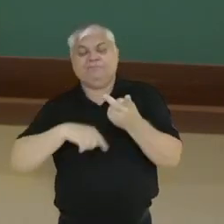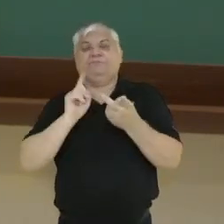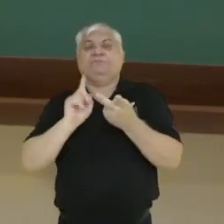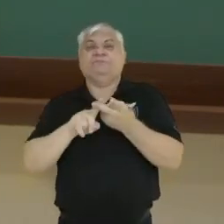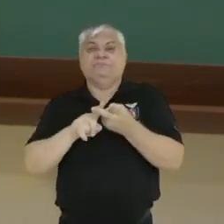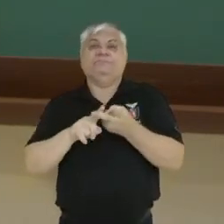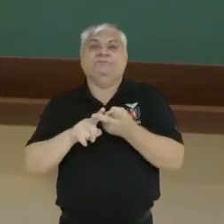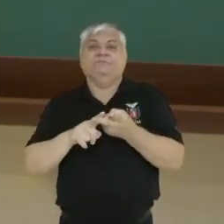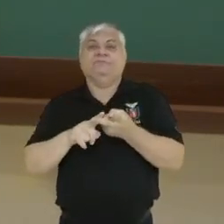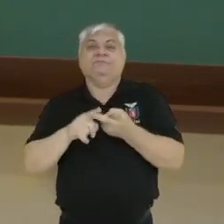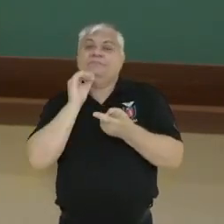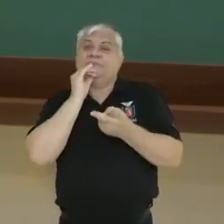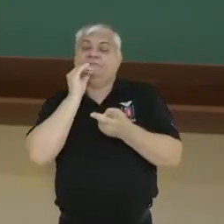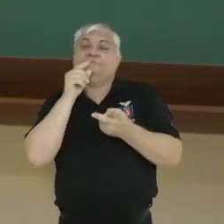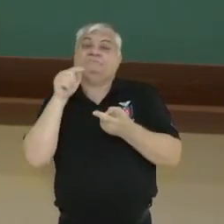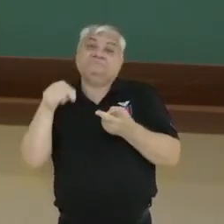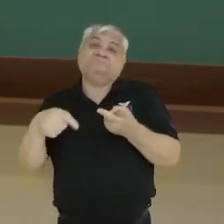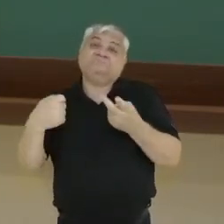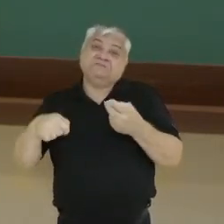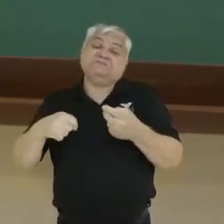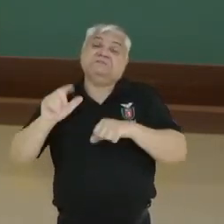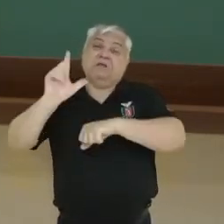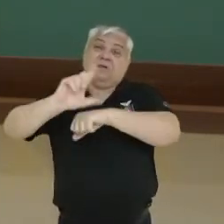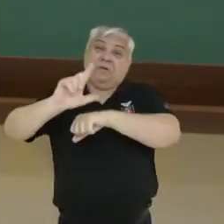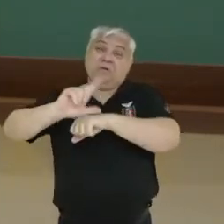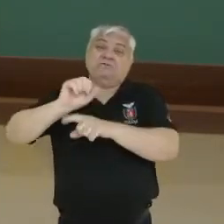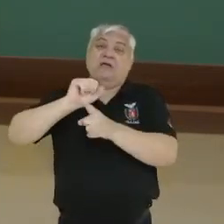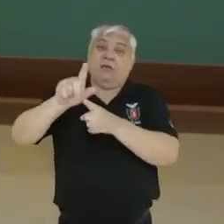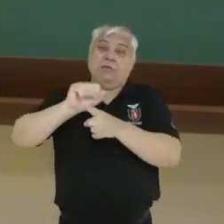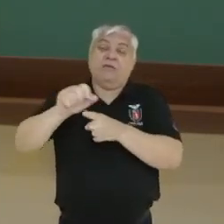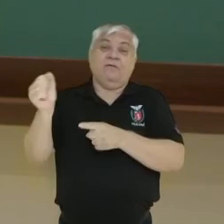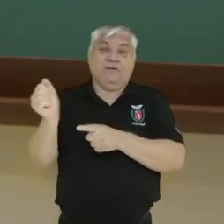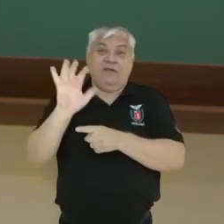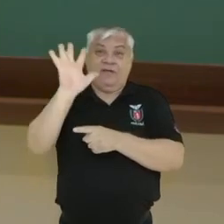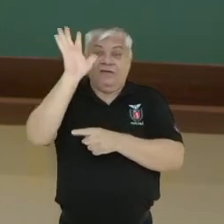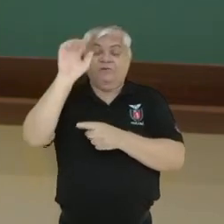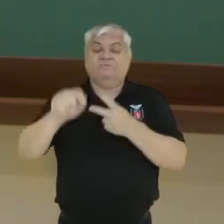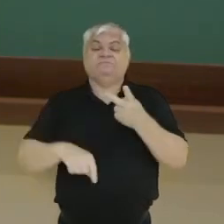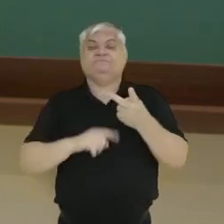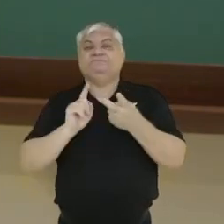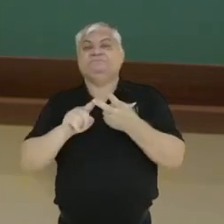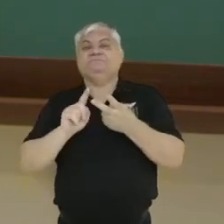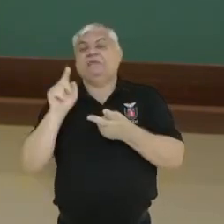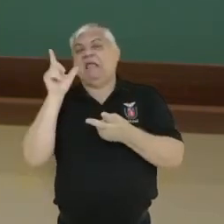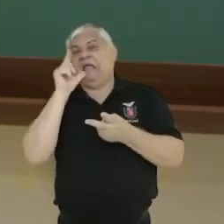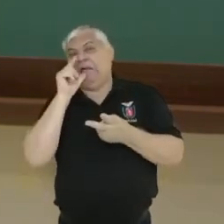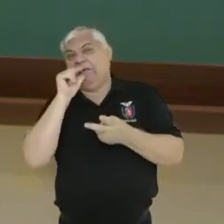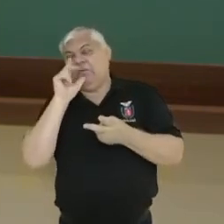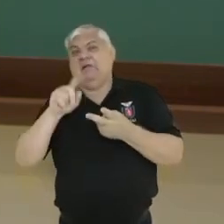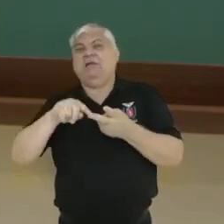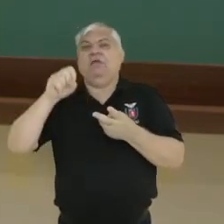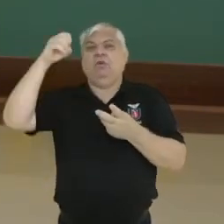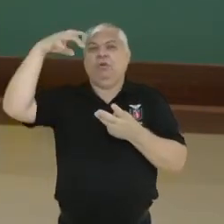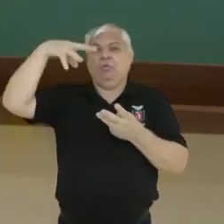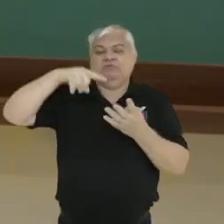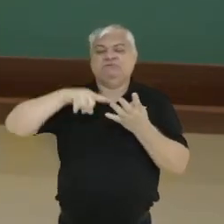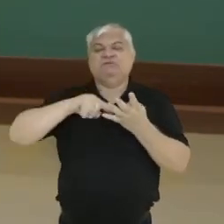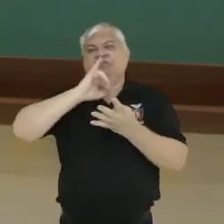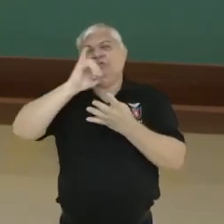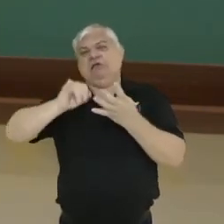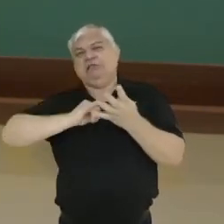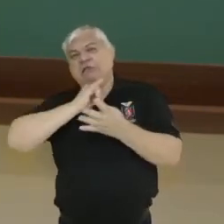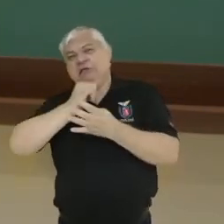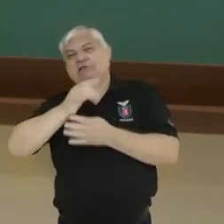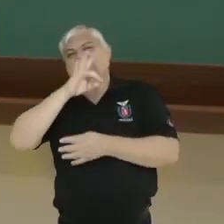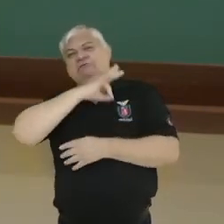aluguel de negócios normalmente é muito grande, a conta de água, luz, internet, salário